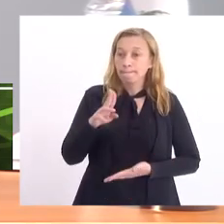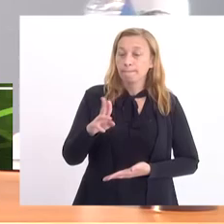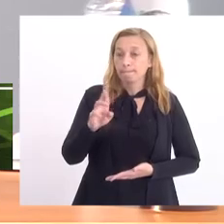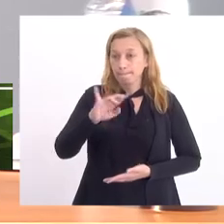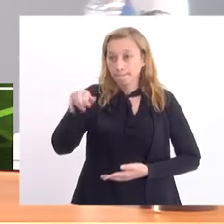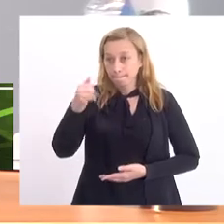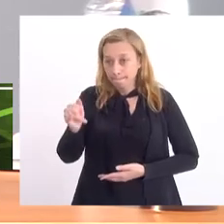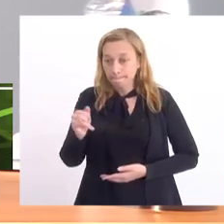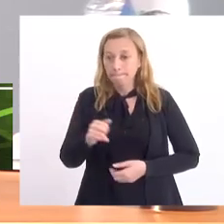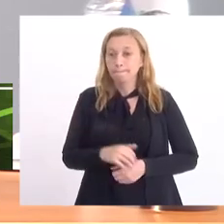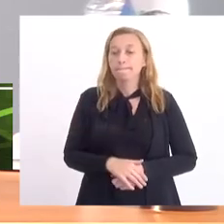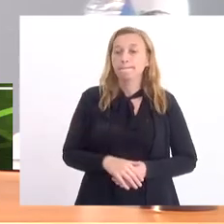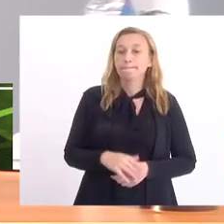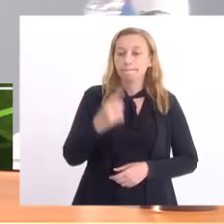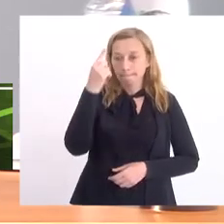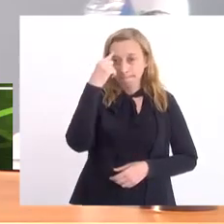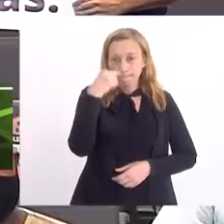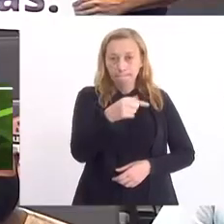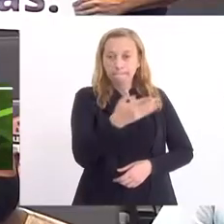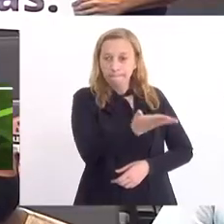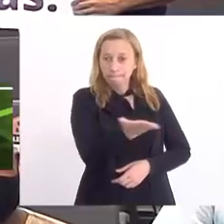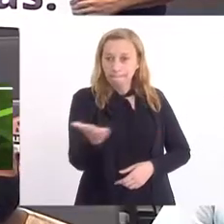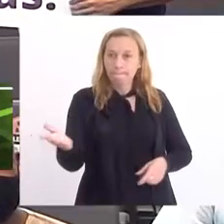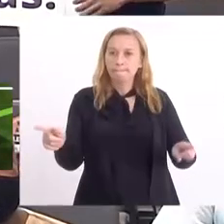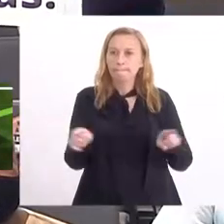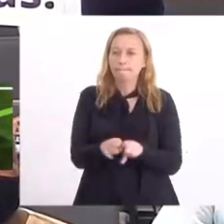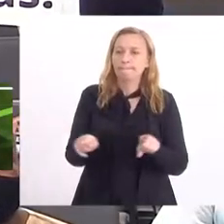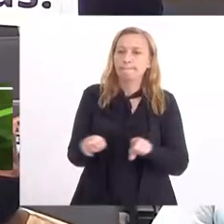mandar para os senhores também aqui,